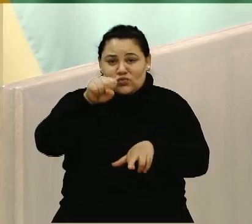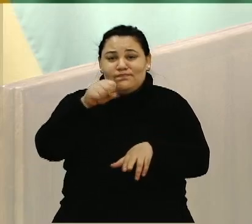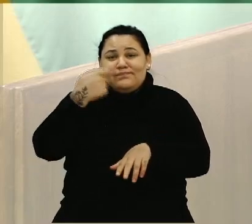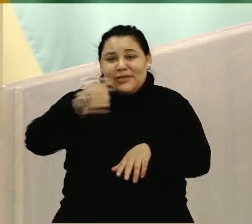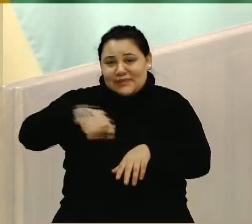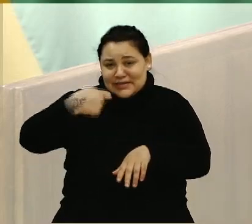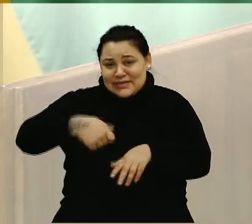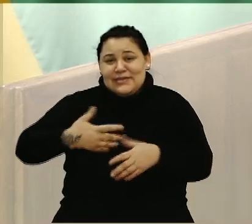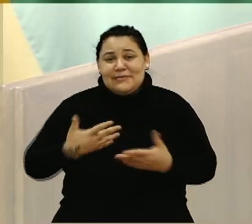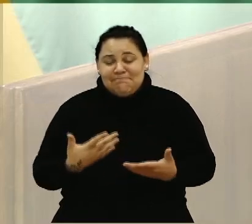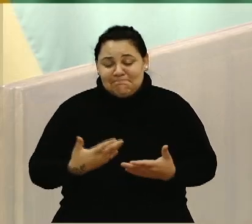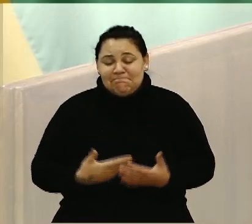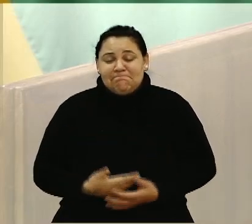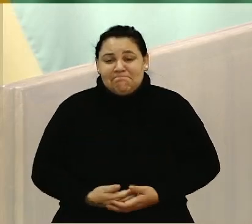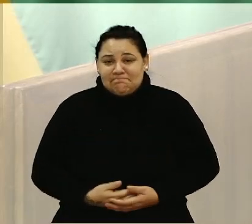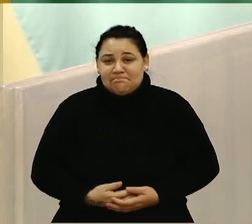necessário.